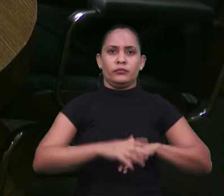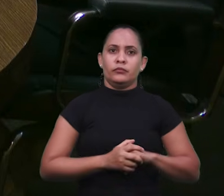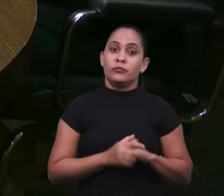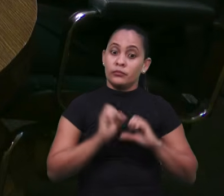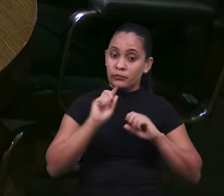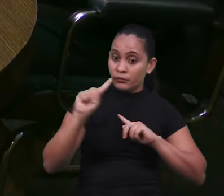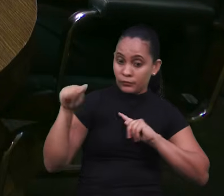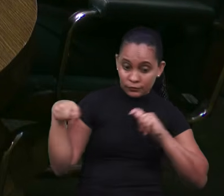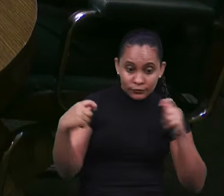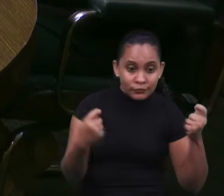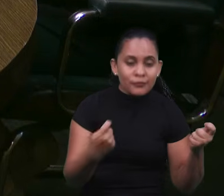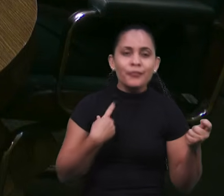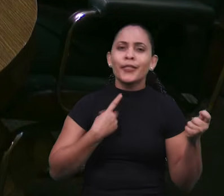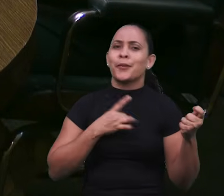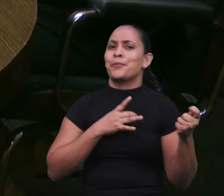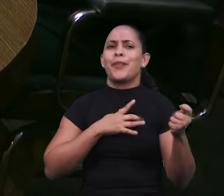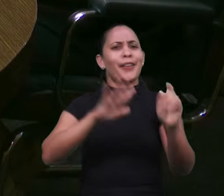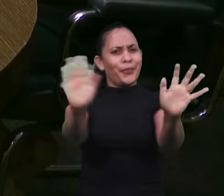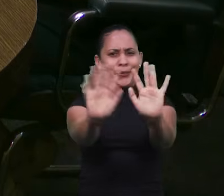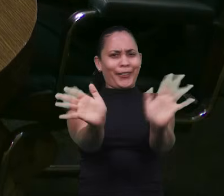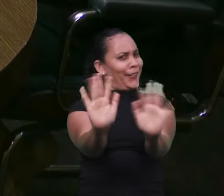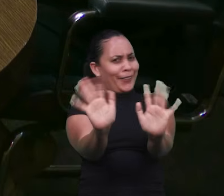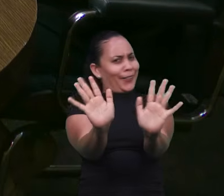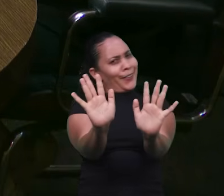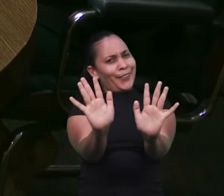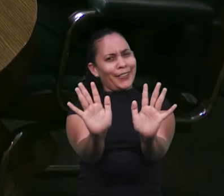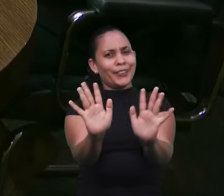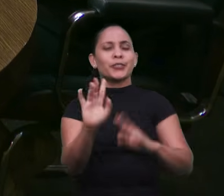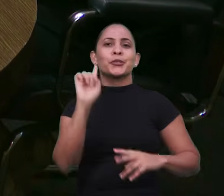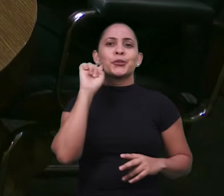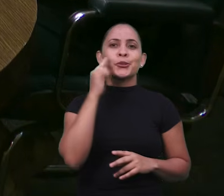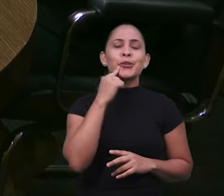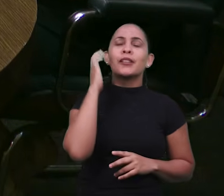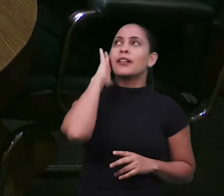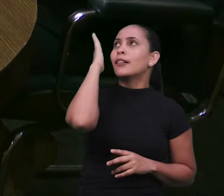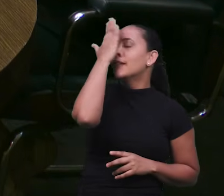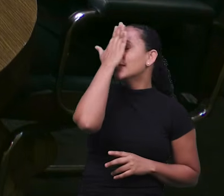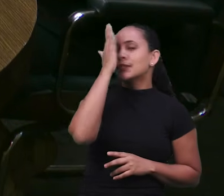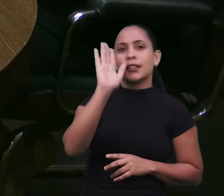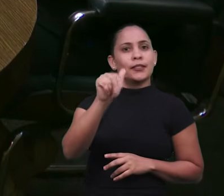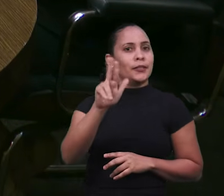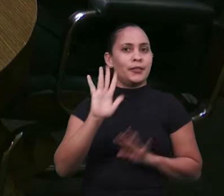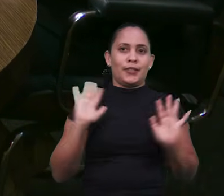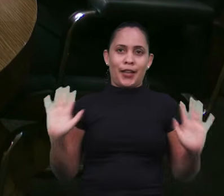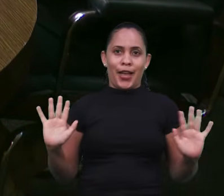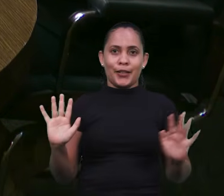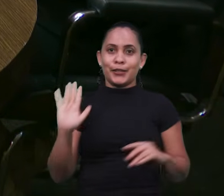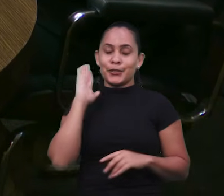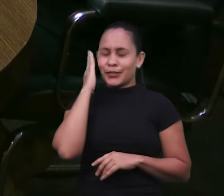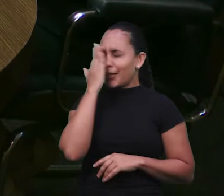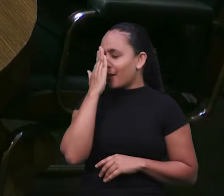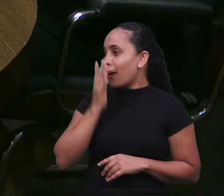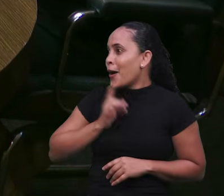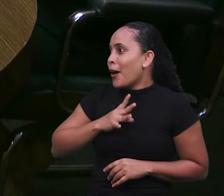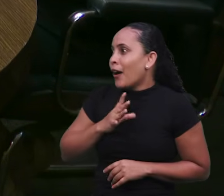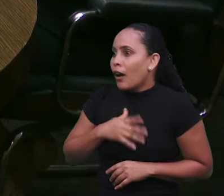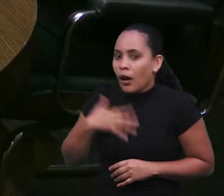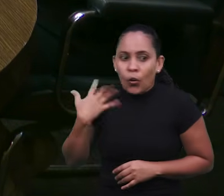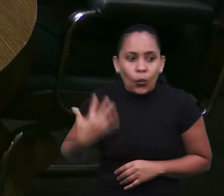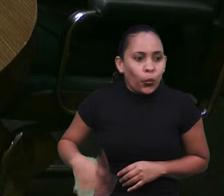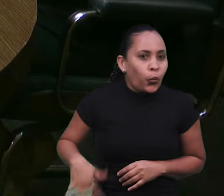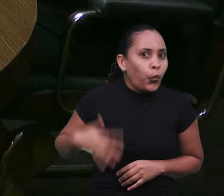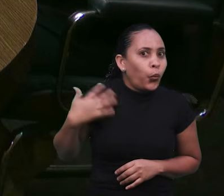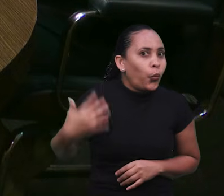ensinar sinais. Então não tenham medo. Exatamente. Nem os surdos, nem o surdo cego, né? Nem o surdo Acho que cego. o surdo cego as pessoas ficam com mais